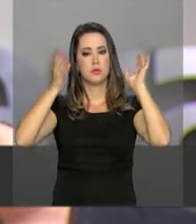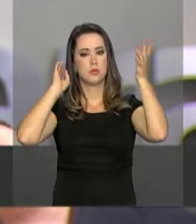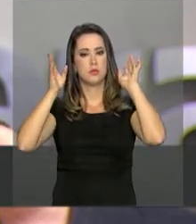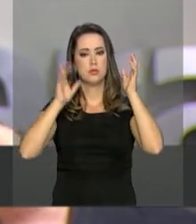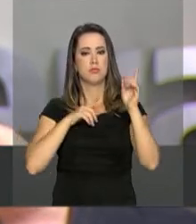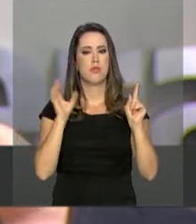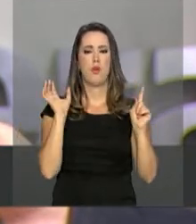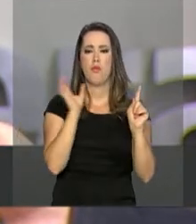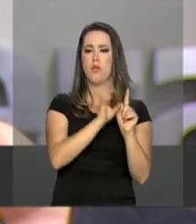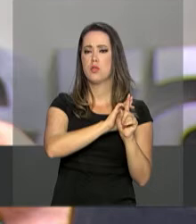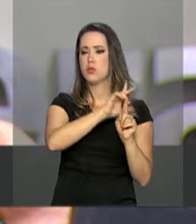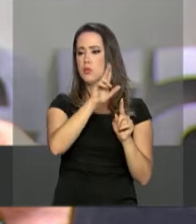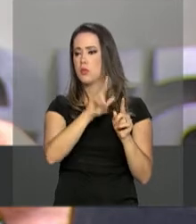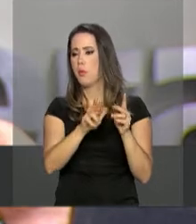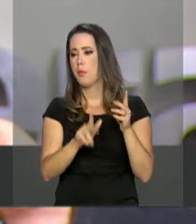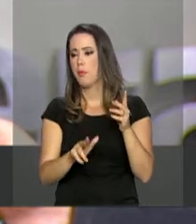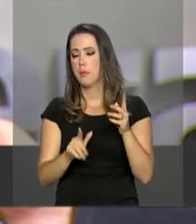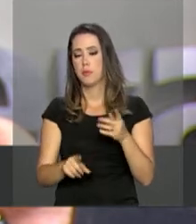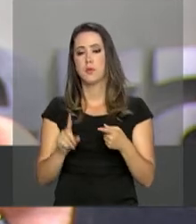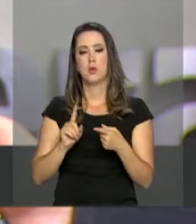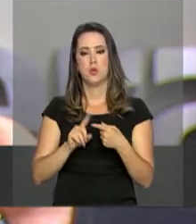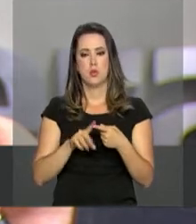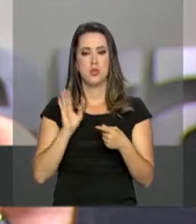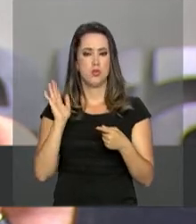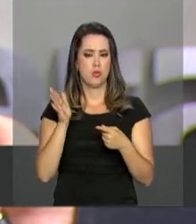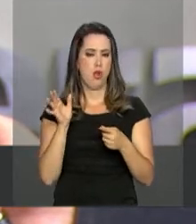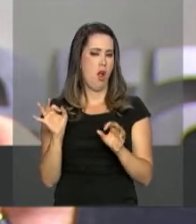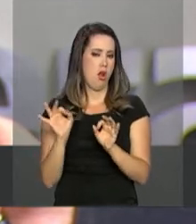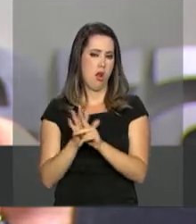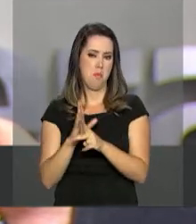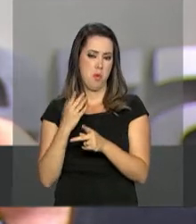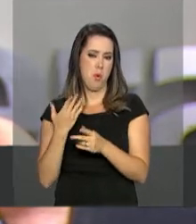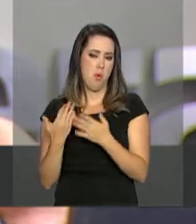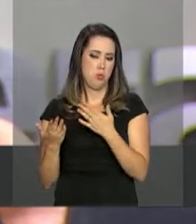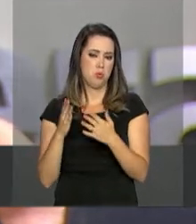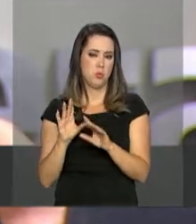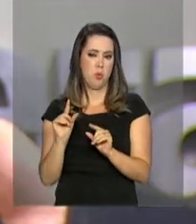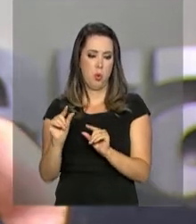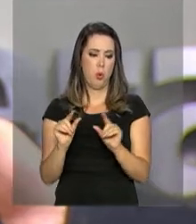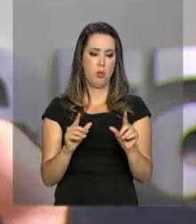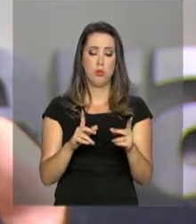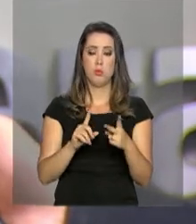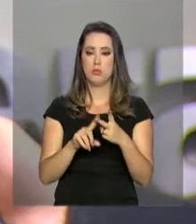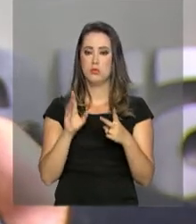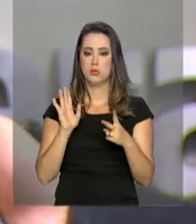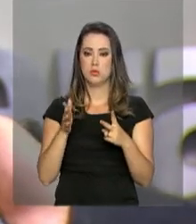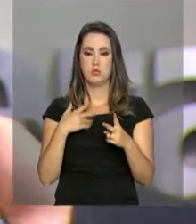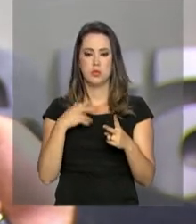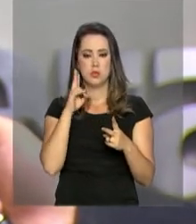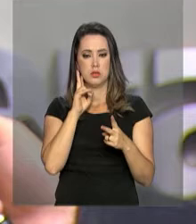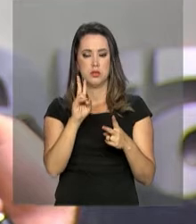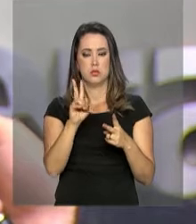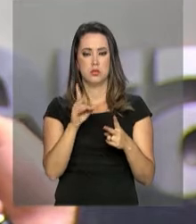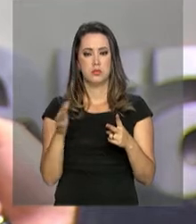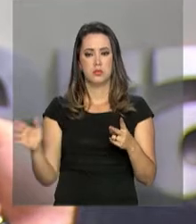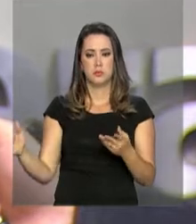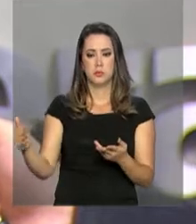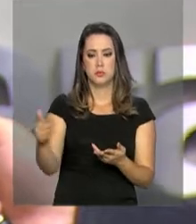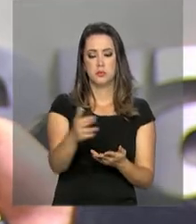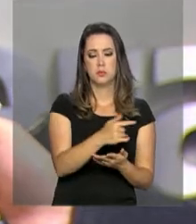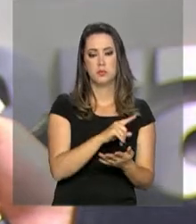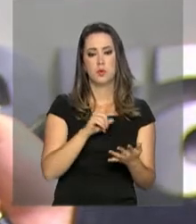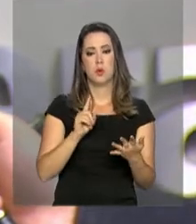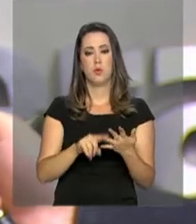efeitos. Esses efeitos, parte deles já foram dispersos, ou seja, já foram absorvidos e a gente verificou isso na arrecadação,